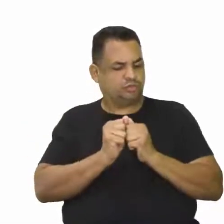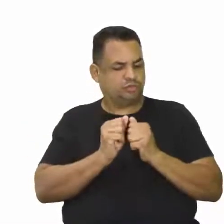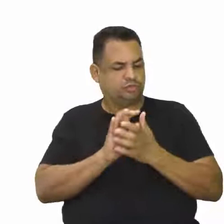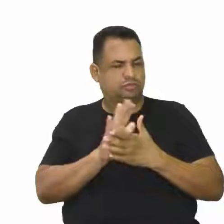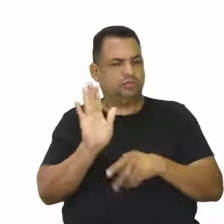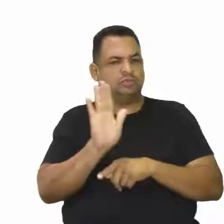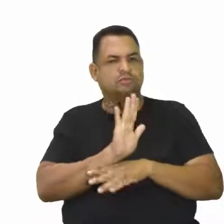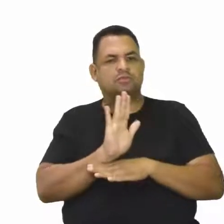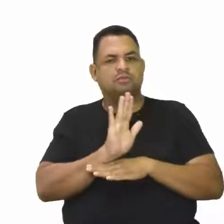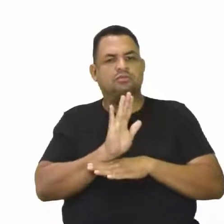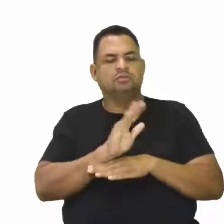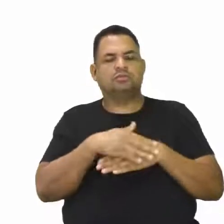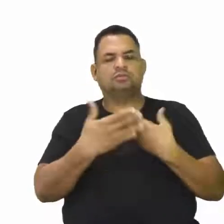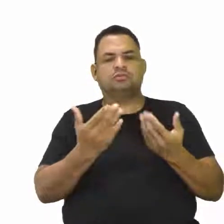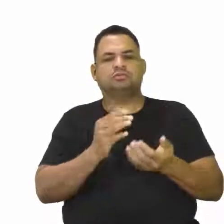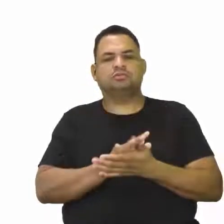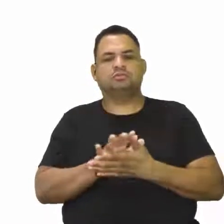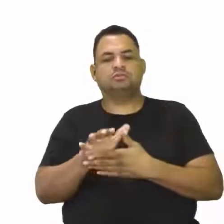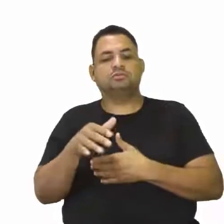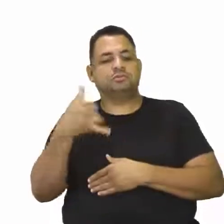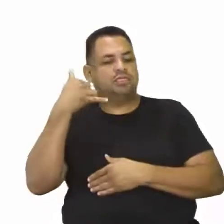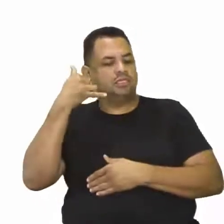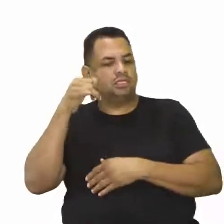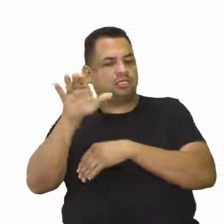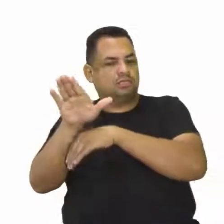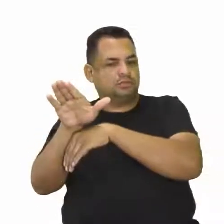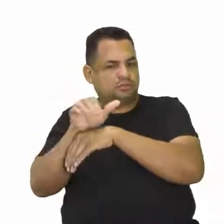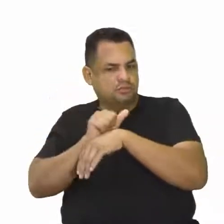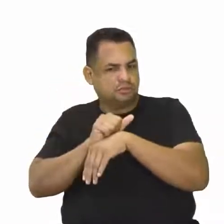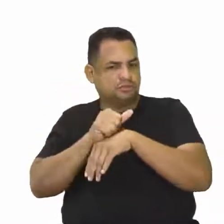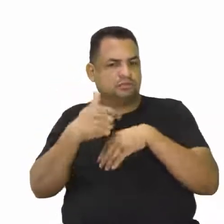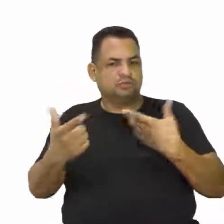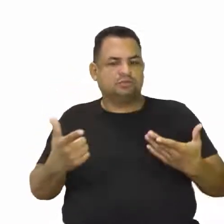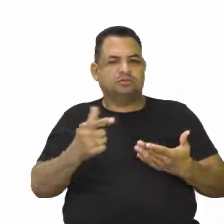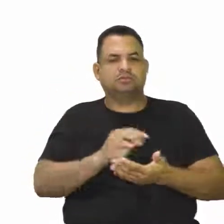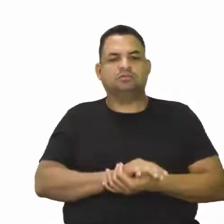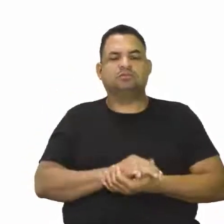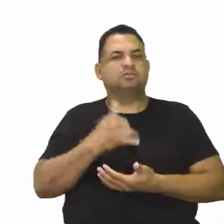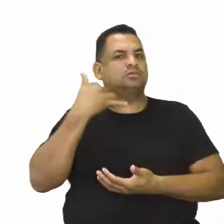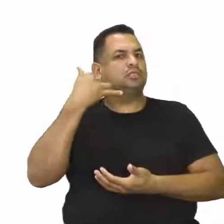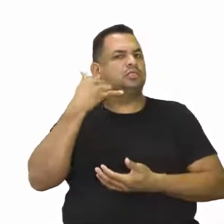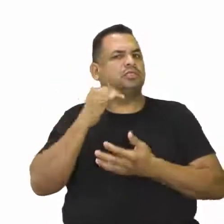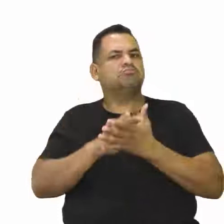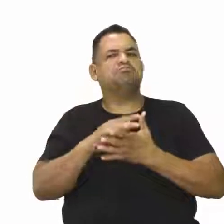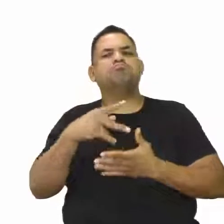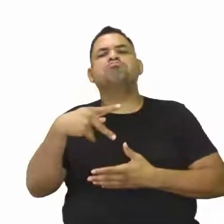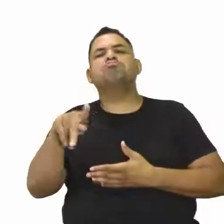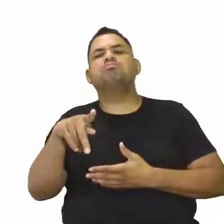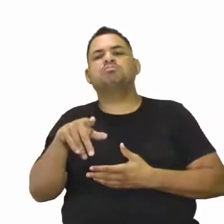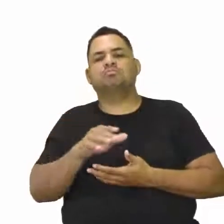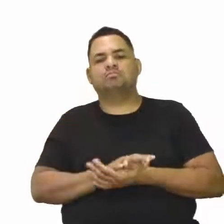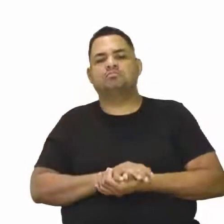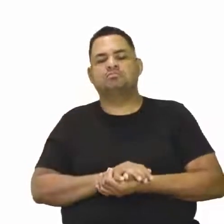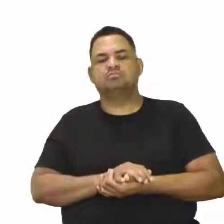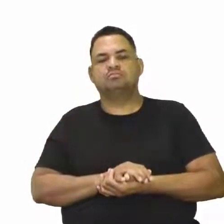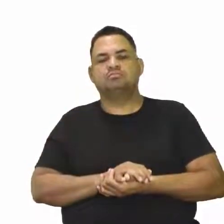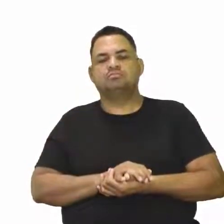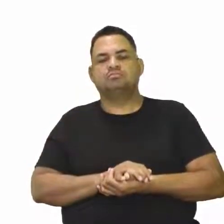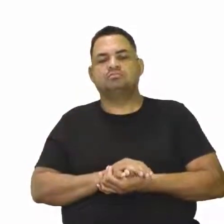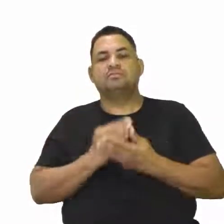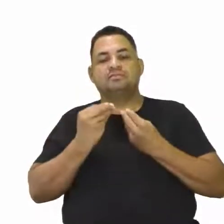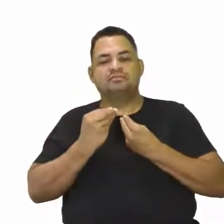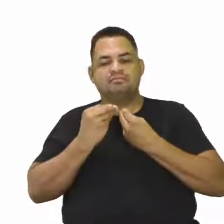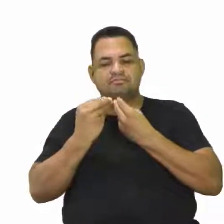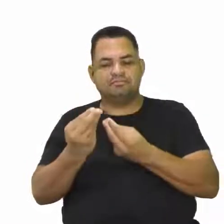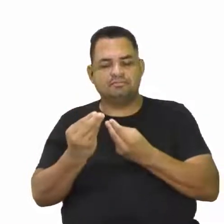né? O ligar e o chamar. Os dois. Só te liguei. Te liguei para quê? Ele vai